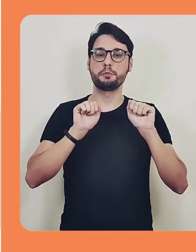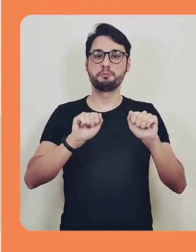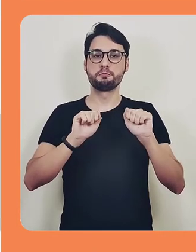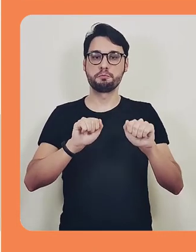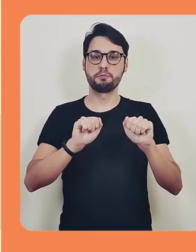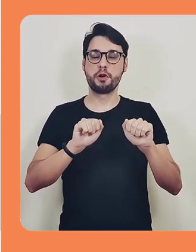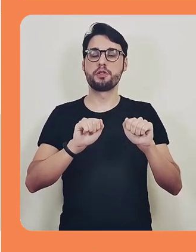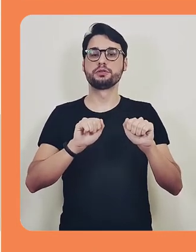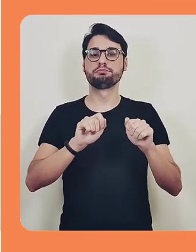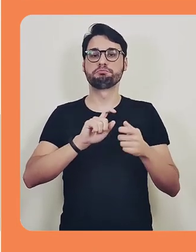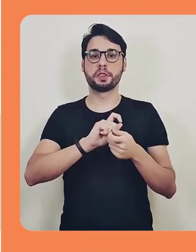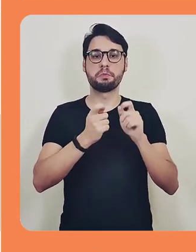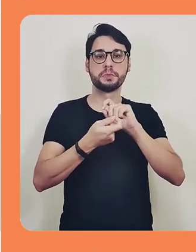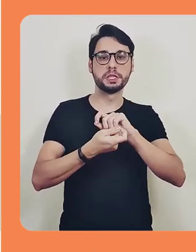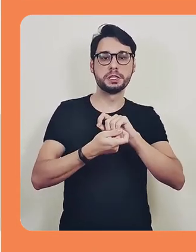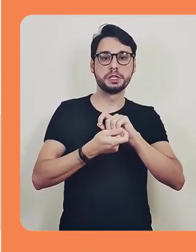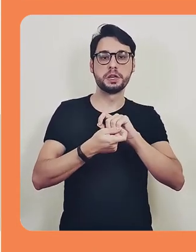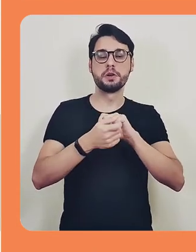E